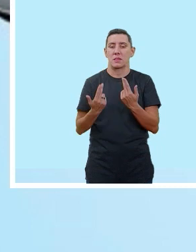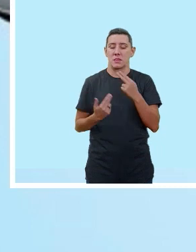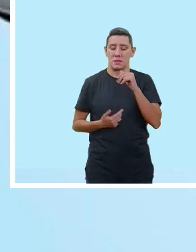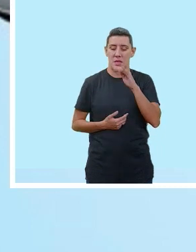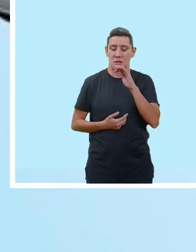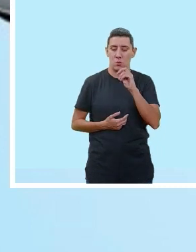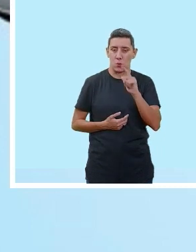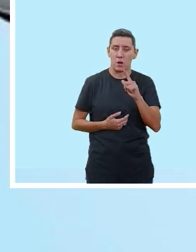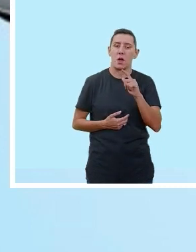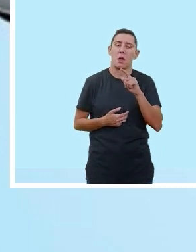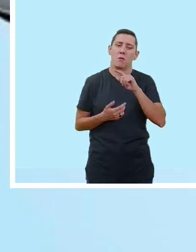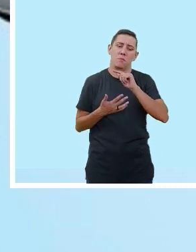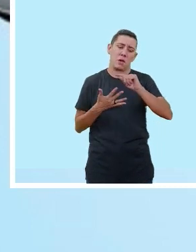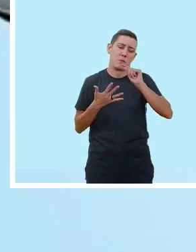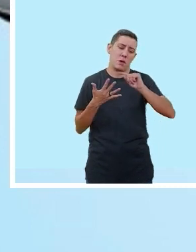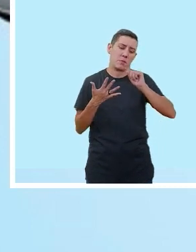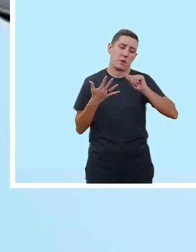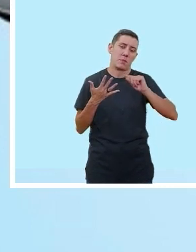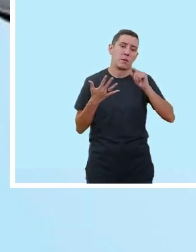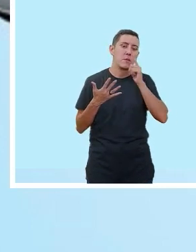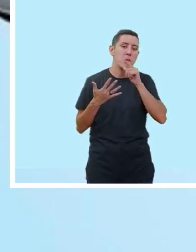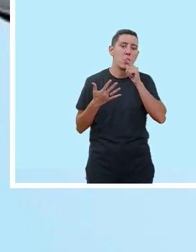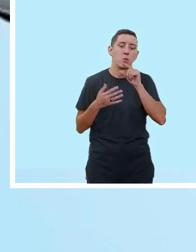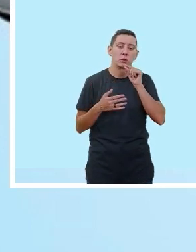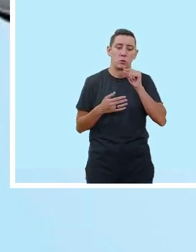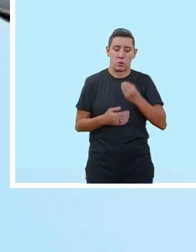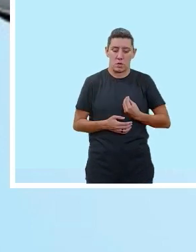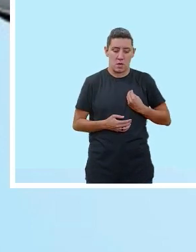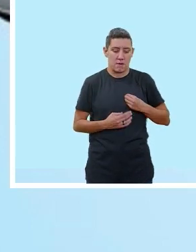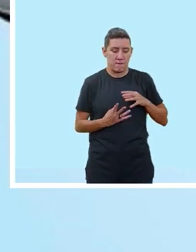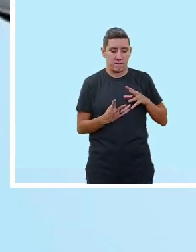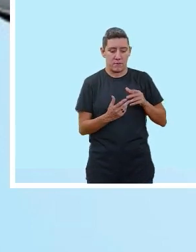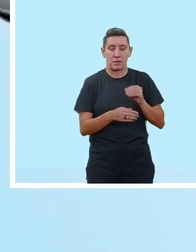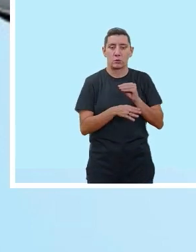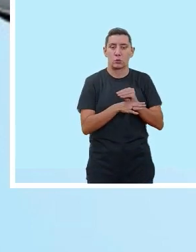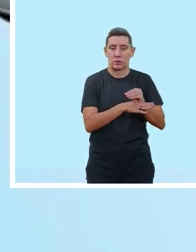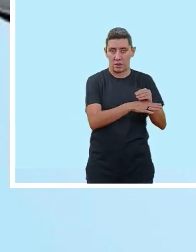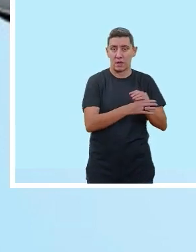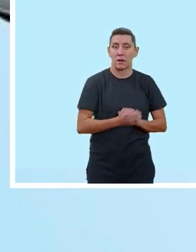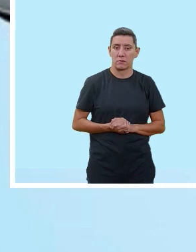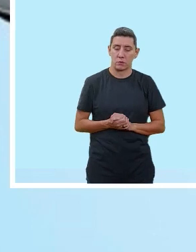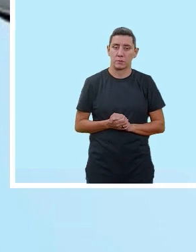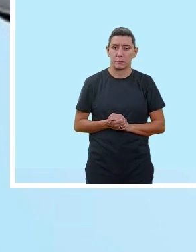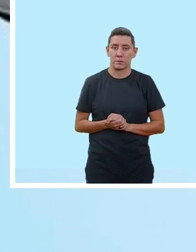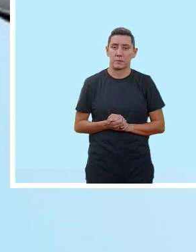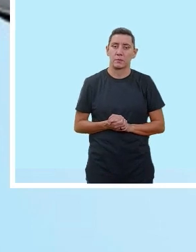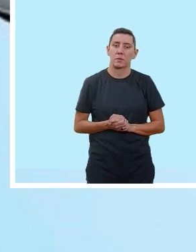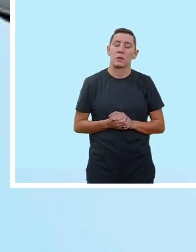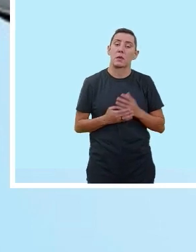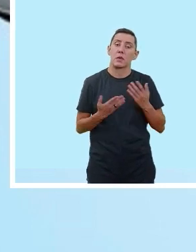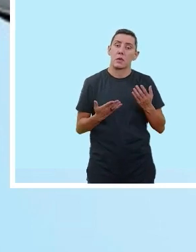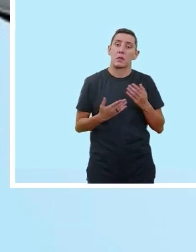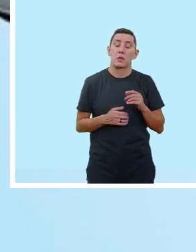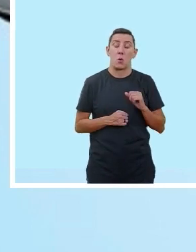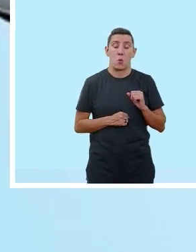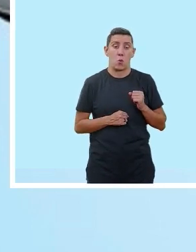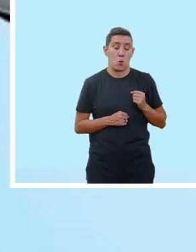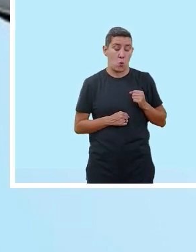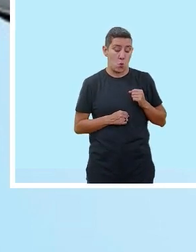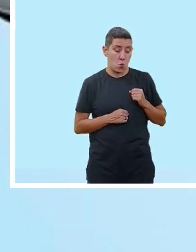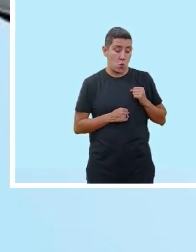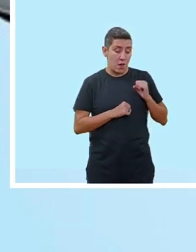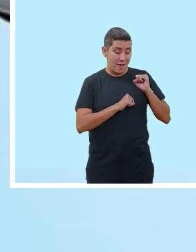realmente desenvolva sites muito mais sustentáveis. A questão da geração, né? Como eu comentei, a geração ela é fundamental, então